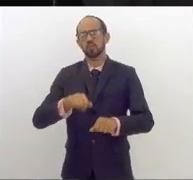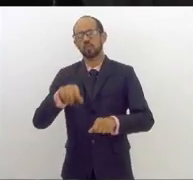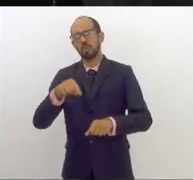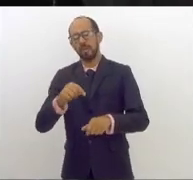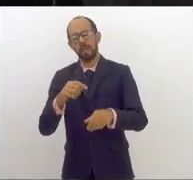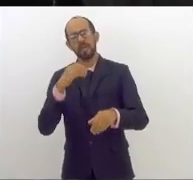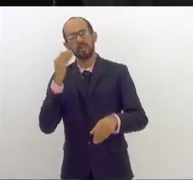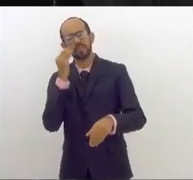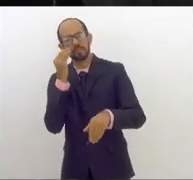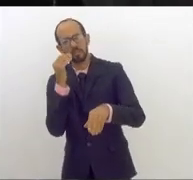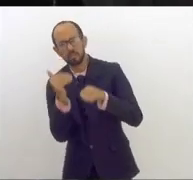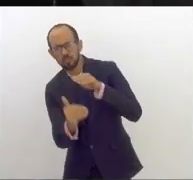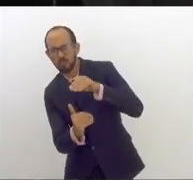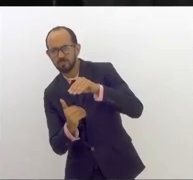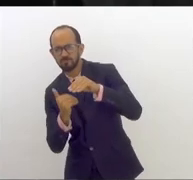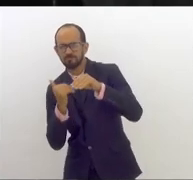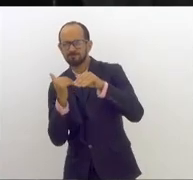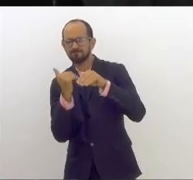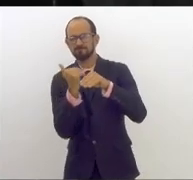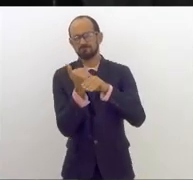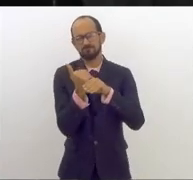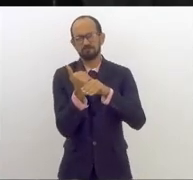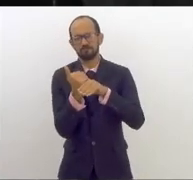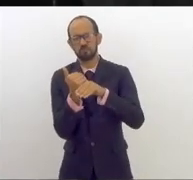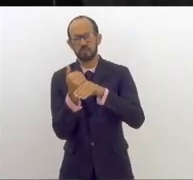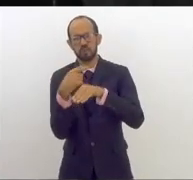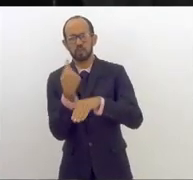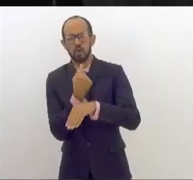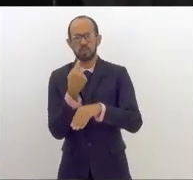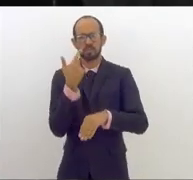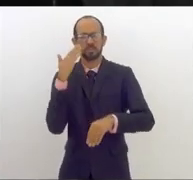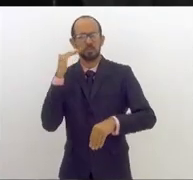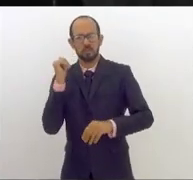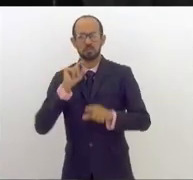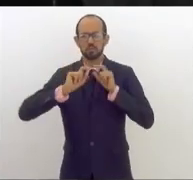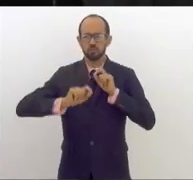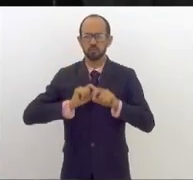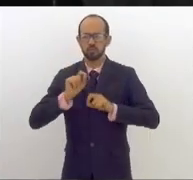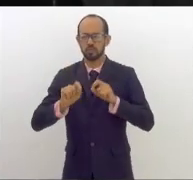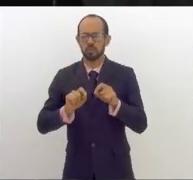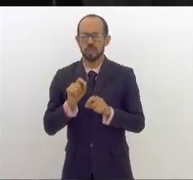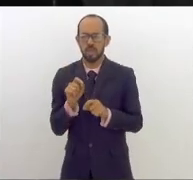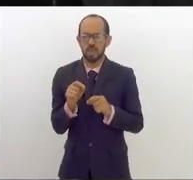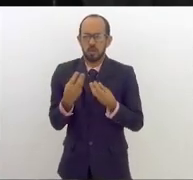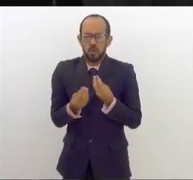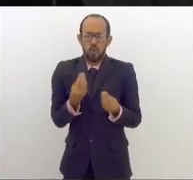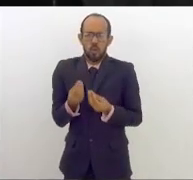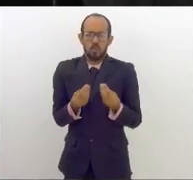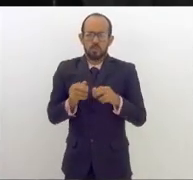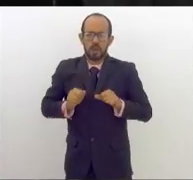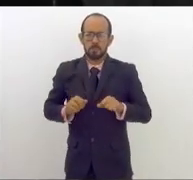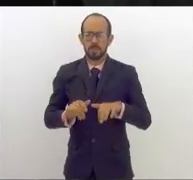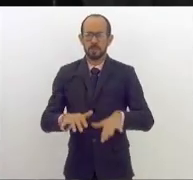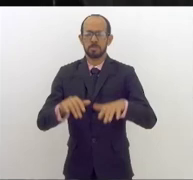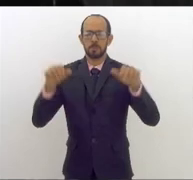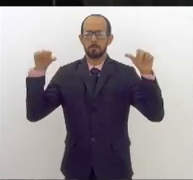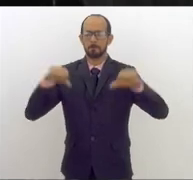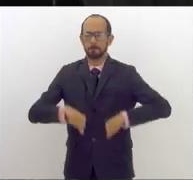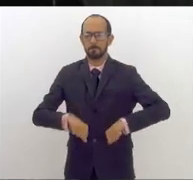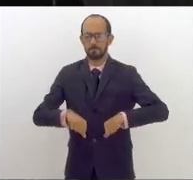Equidade né E nós sabemos é como como que a pandemia aprofundou